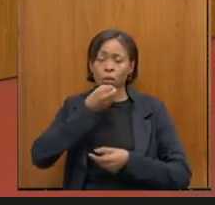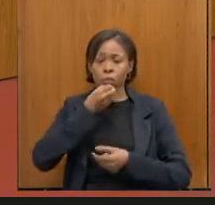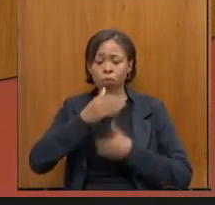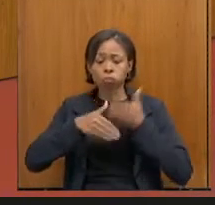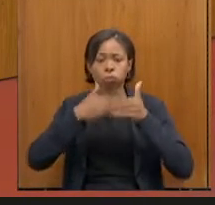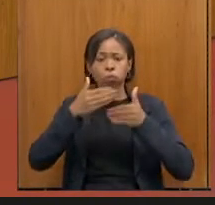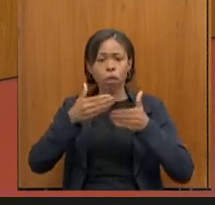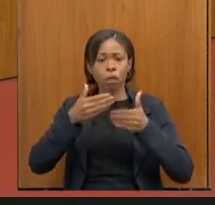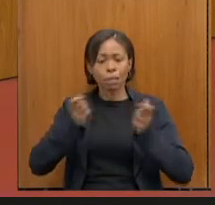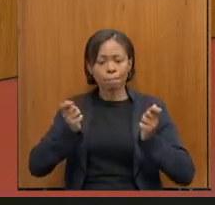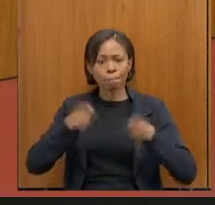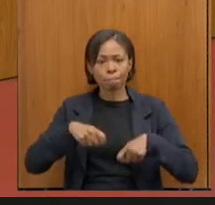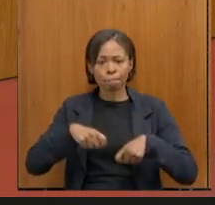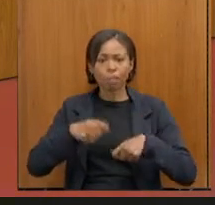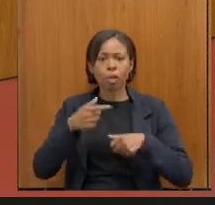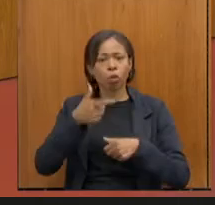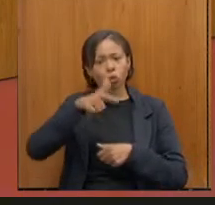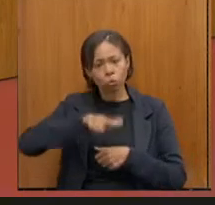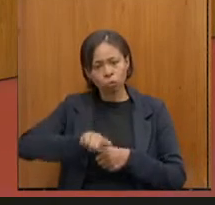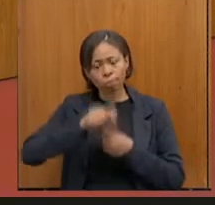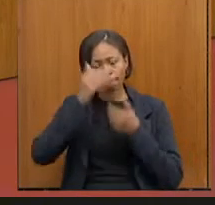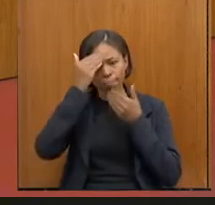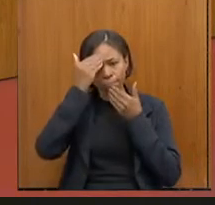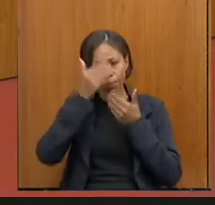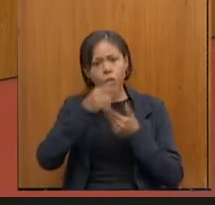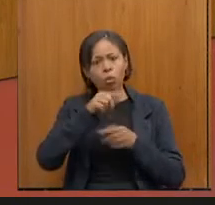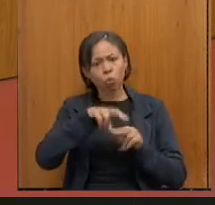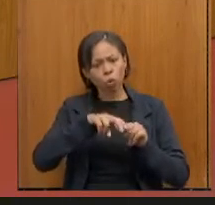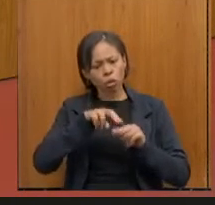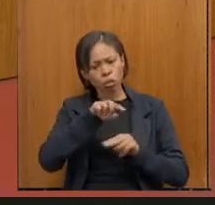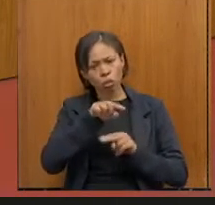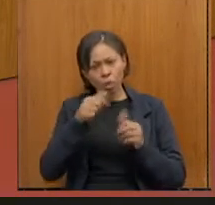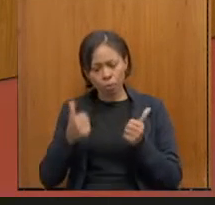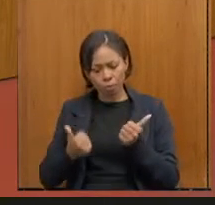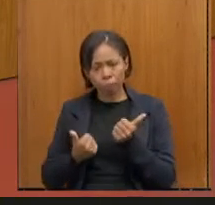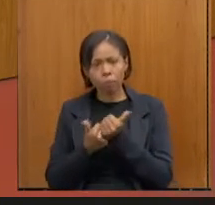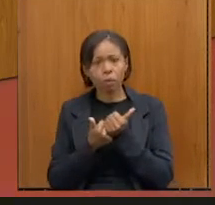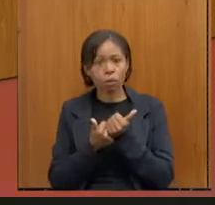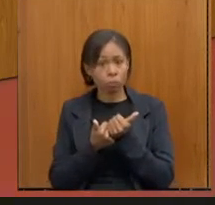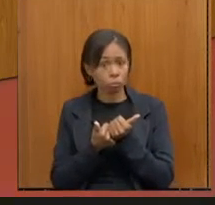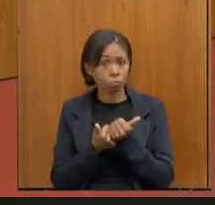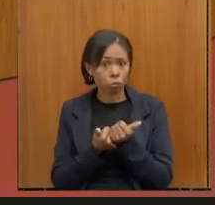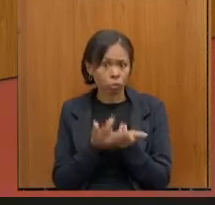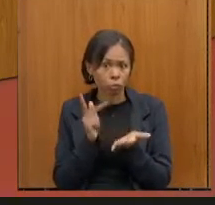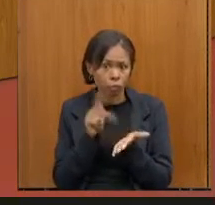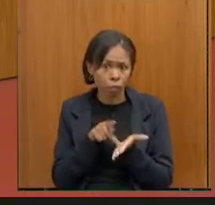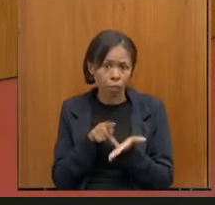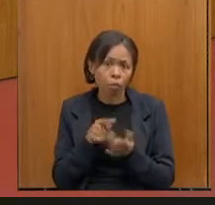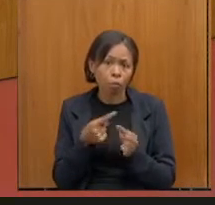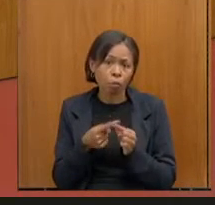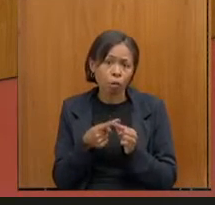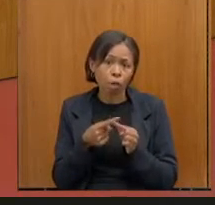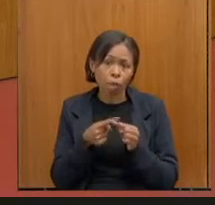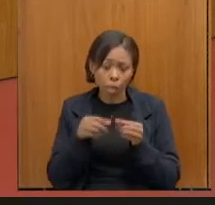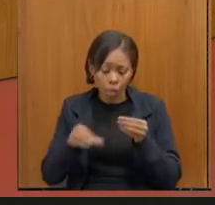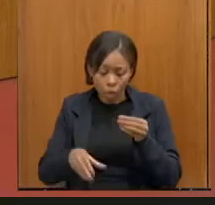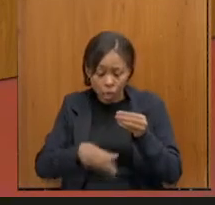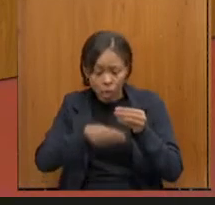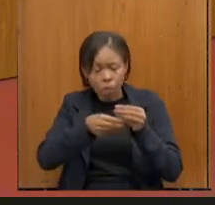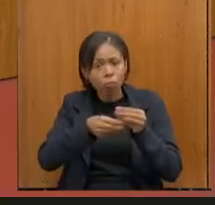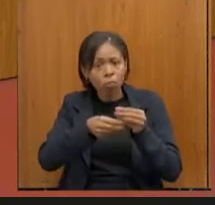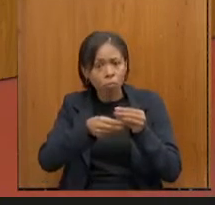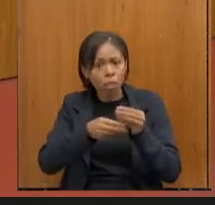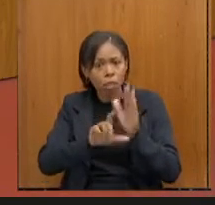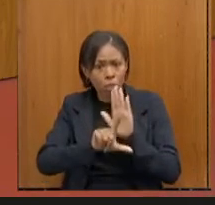Então queria agradecer mais uma vez o apoio que você tem dado de forma efetiva tem medo é também uma ainda mais